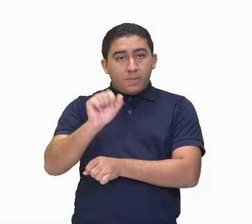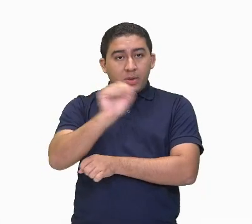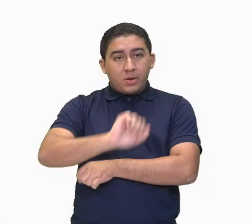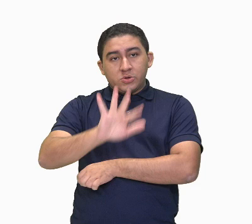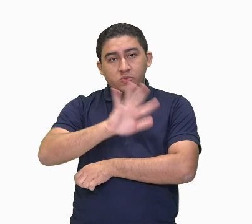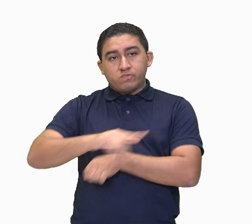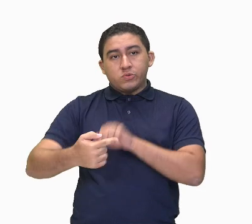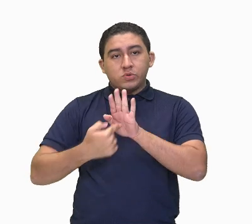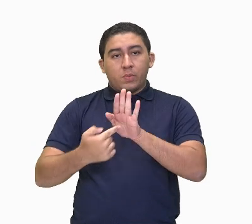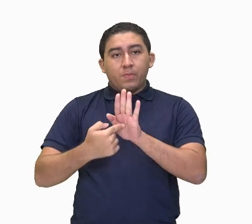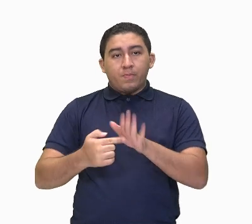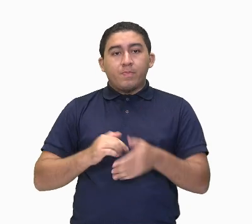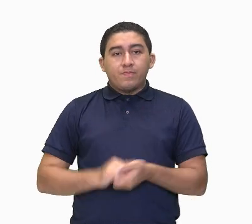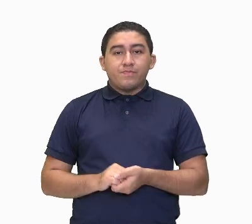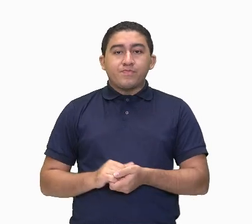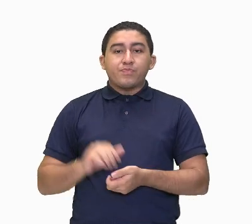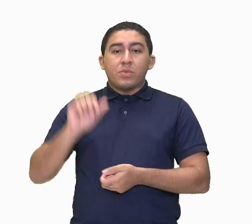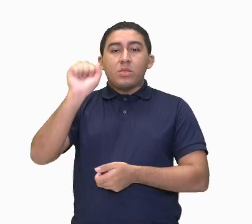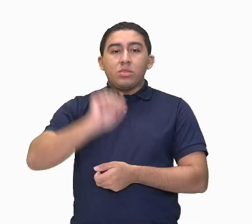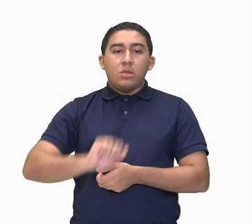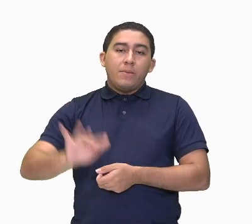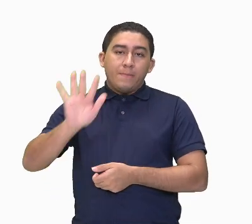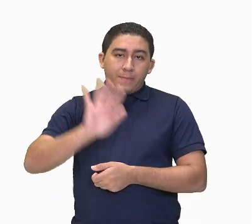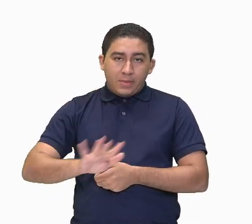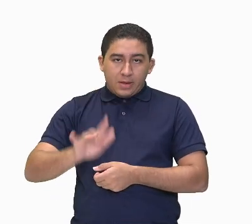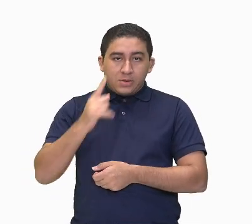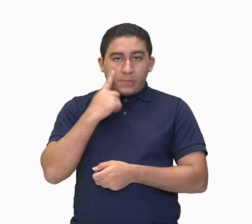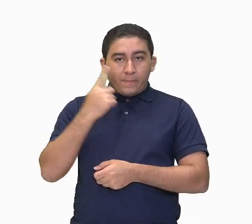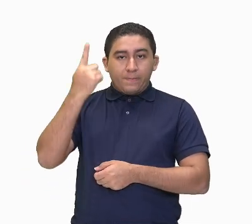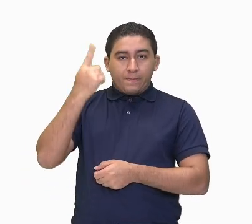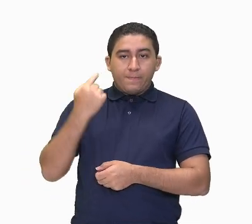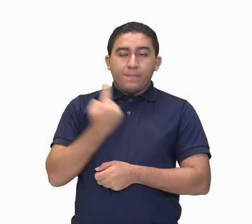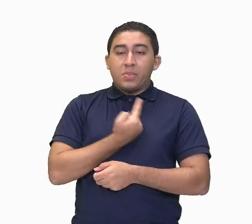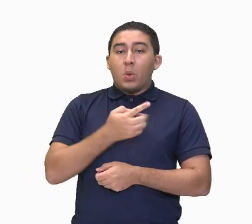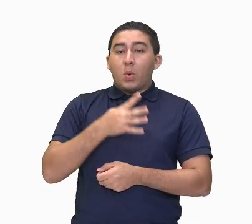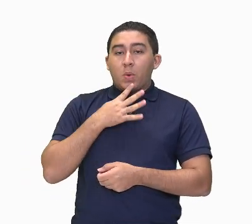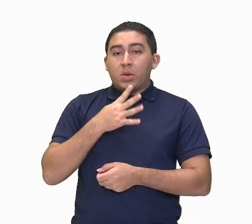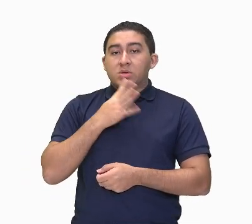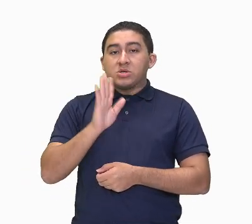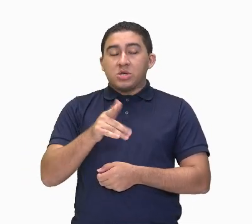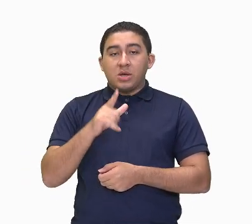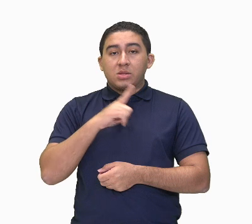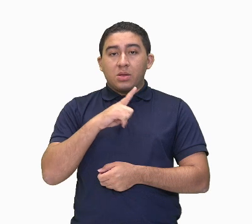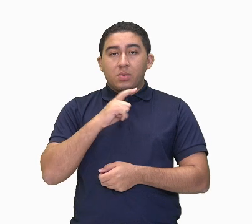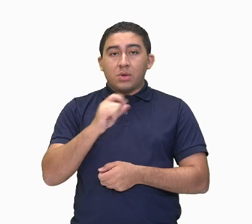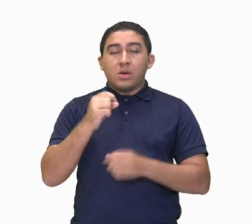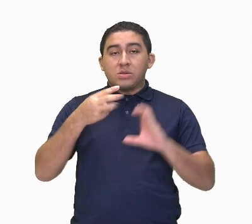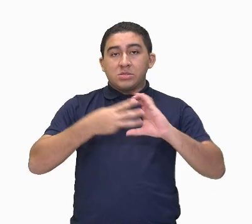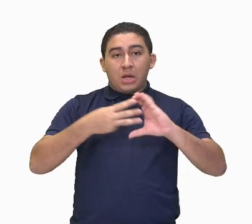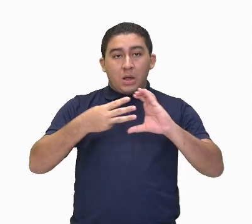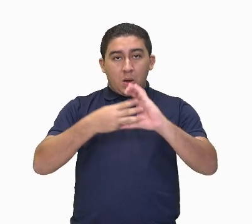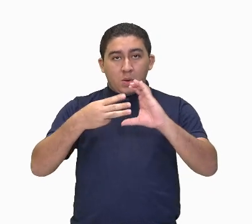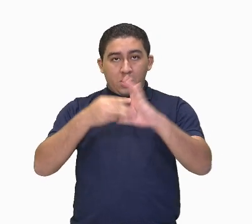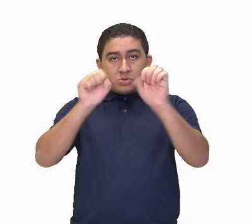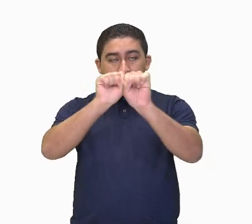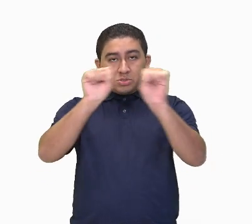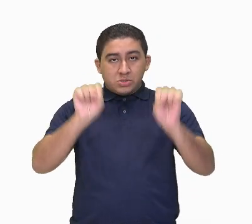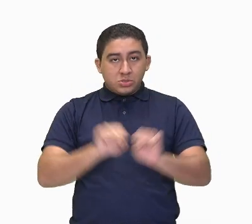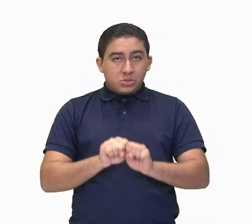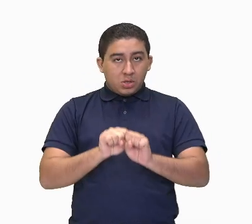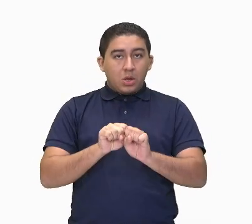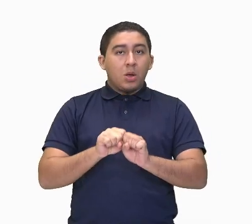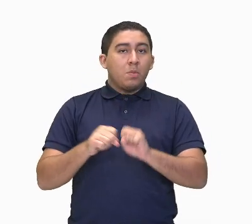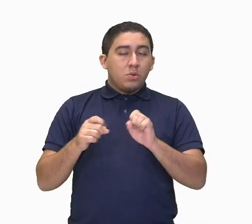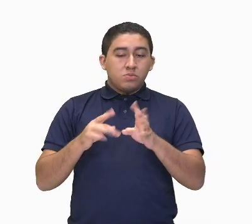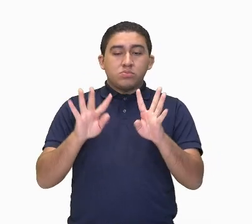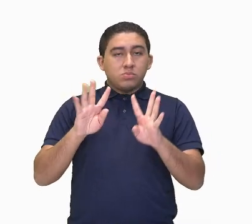Então a gente relembra aí na imagem o neurônio, como a gente já conhece, essa célula do sistema nervoso, né, do tecido